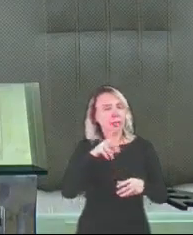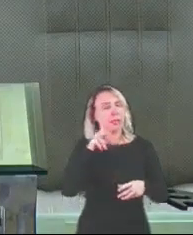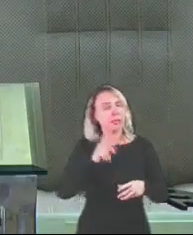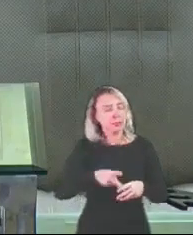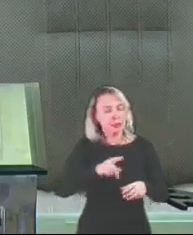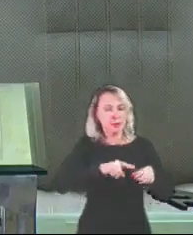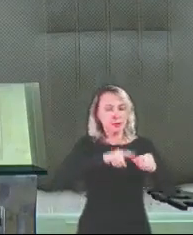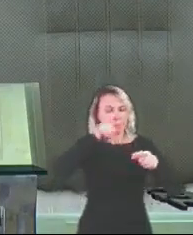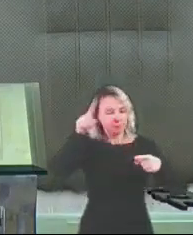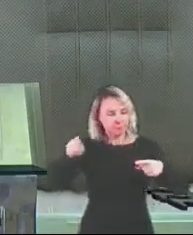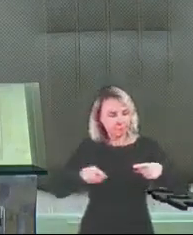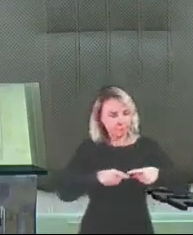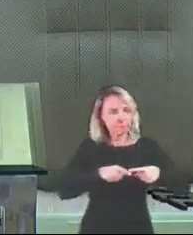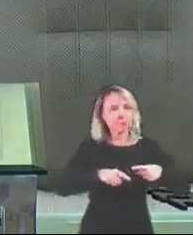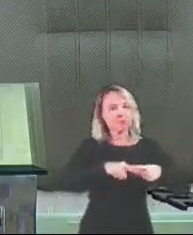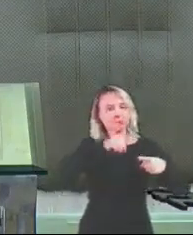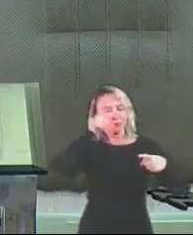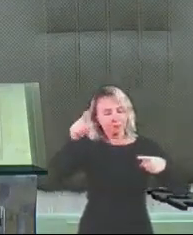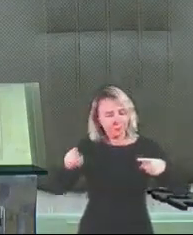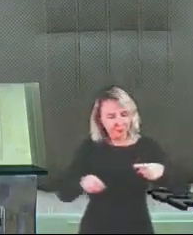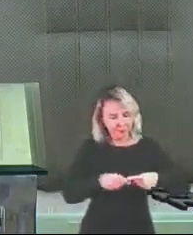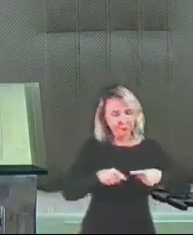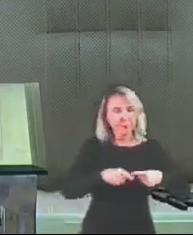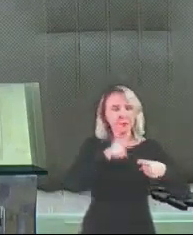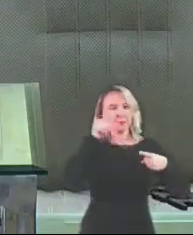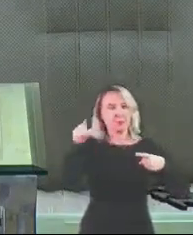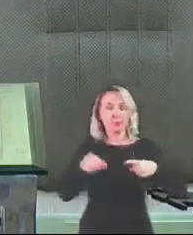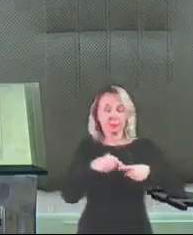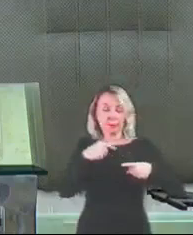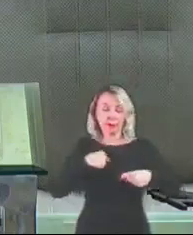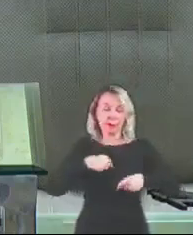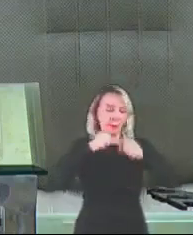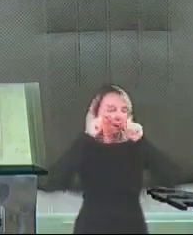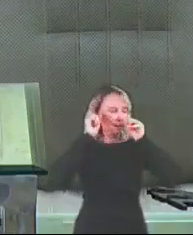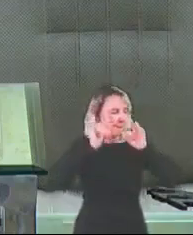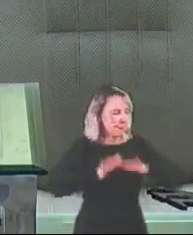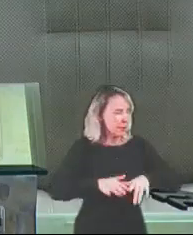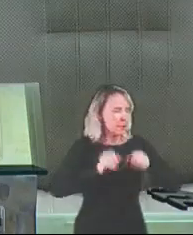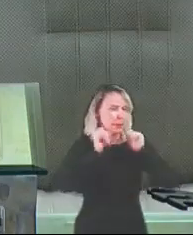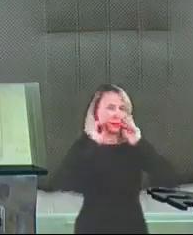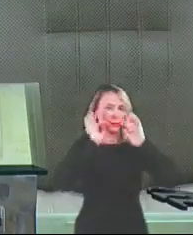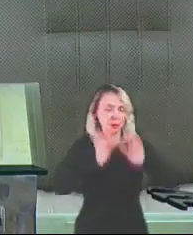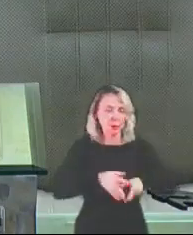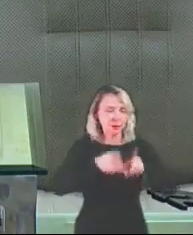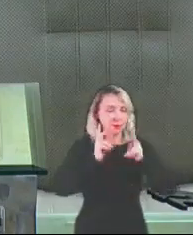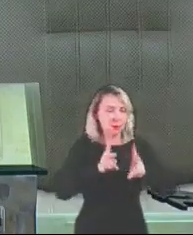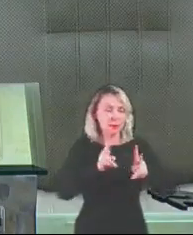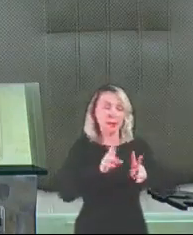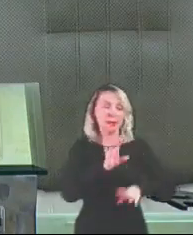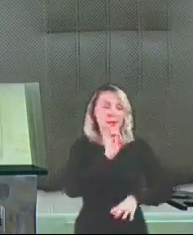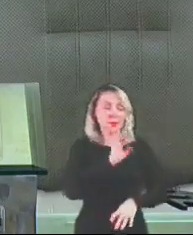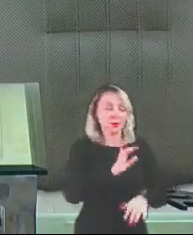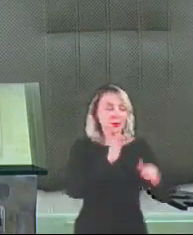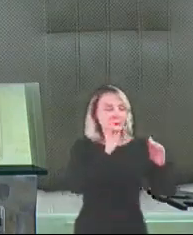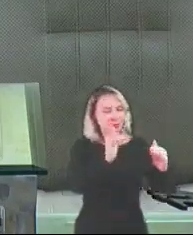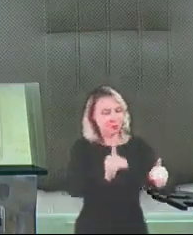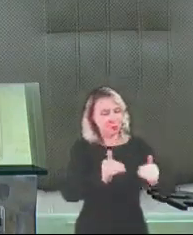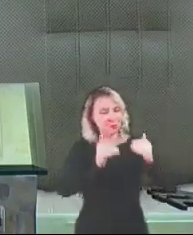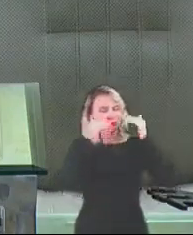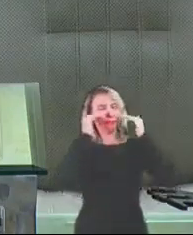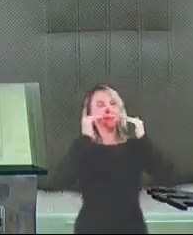outro ciclo. Eu nunca deixarei de abençoar o meu povo. Tão somente observes a minha